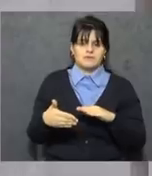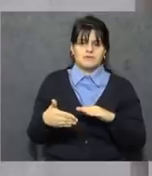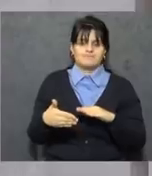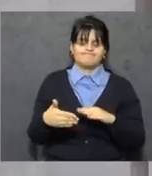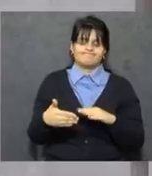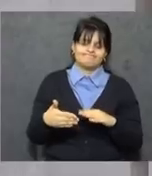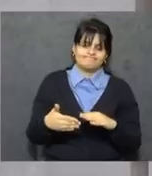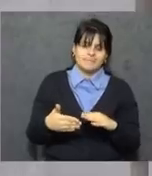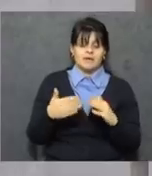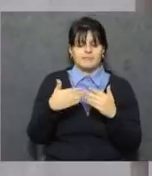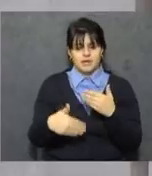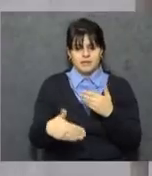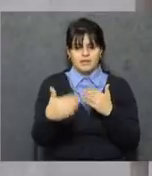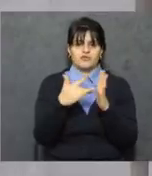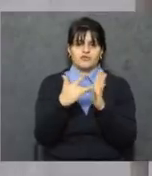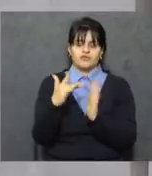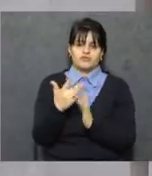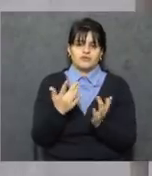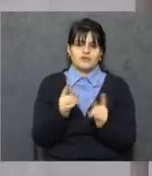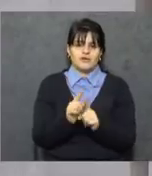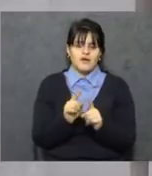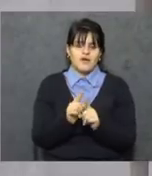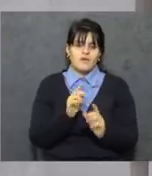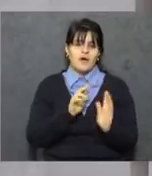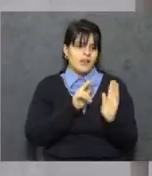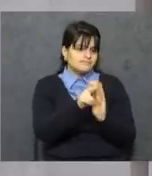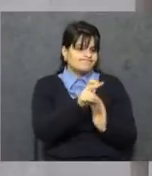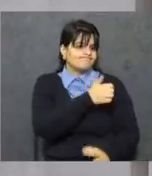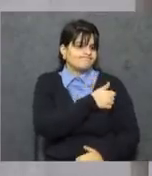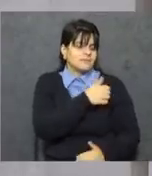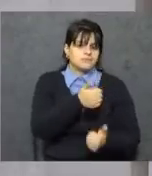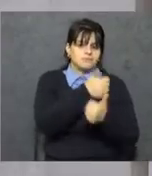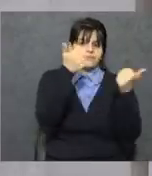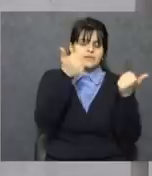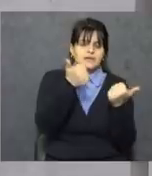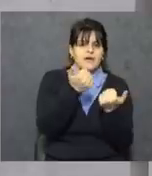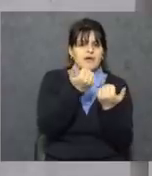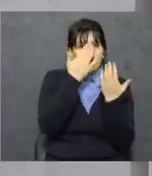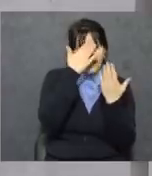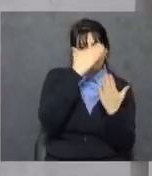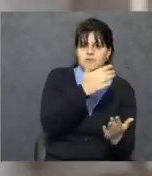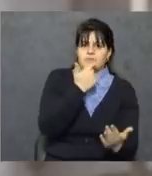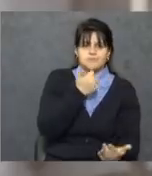assim Jesus já não podia entrar abertamente em nenhuma